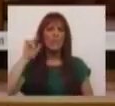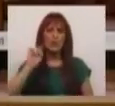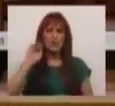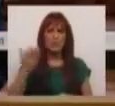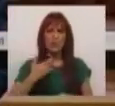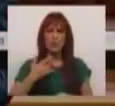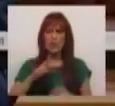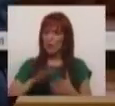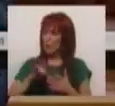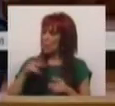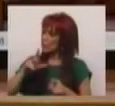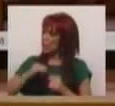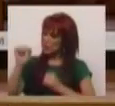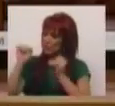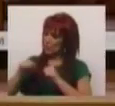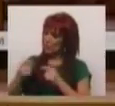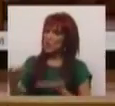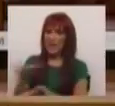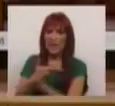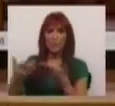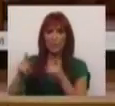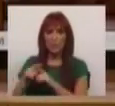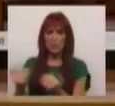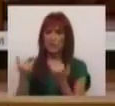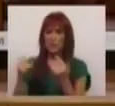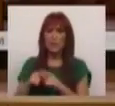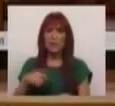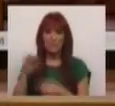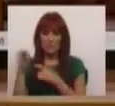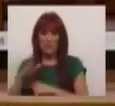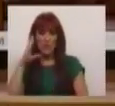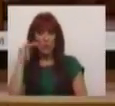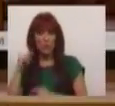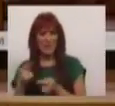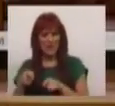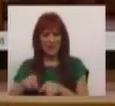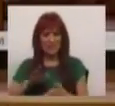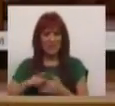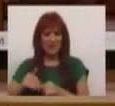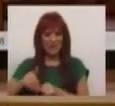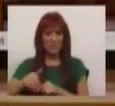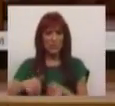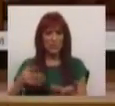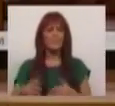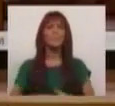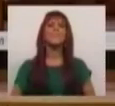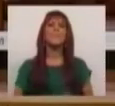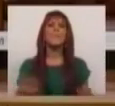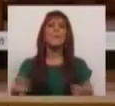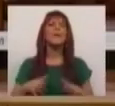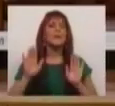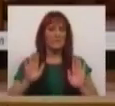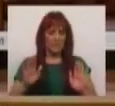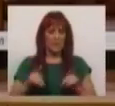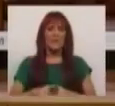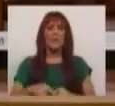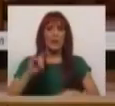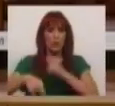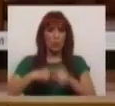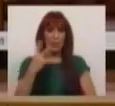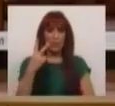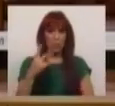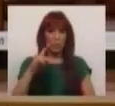assinado acordos de troca de informação com vários países, nomeadamente a Suíça, que iriam entrar em vigor em breve trechos. Ou seja, depois